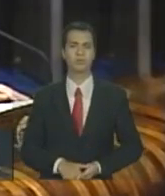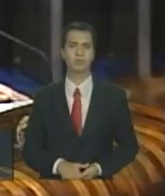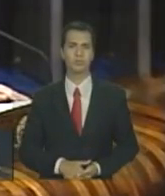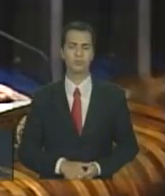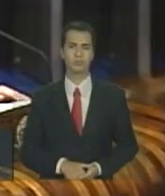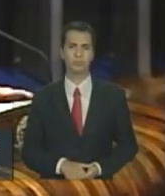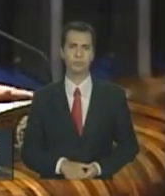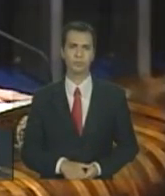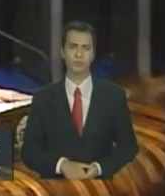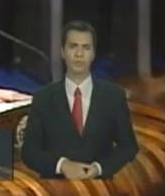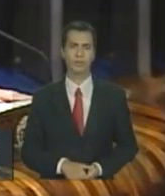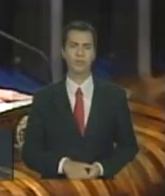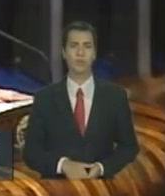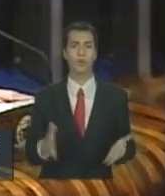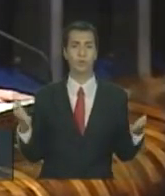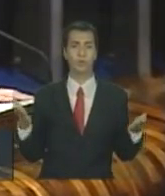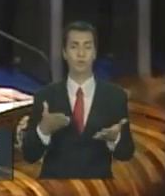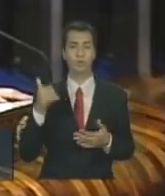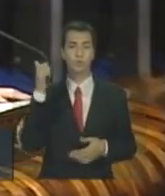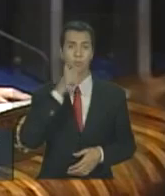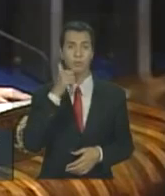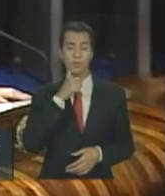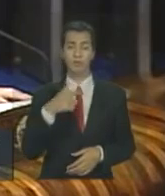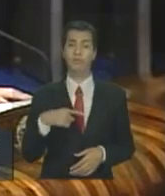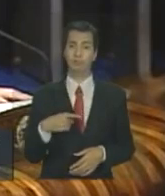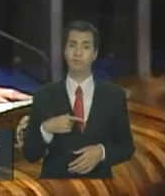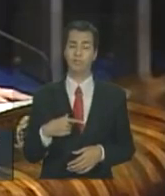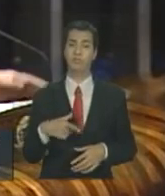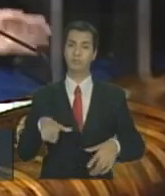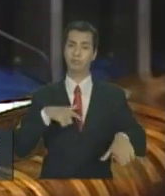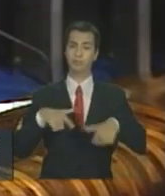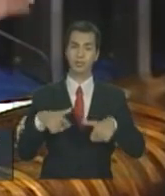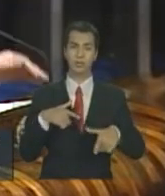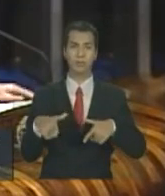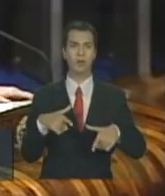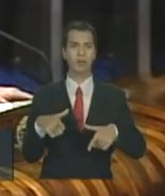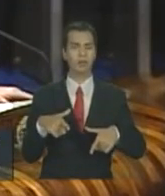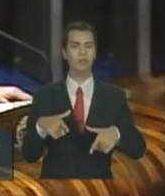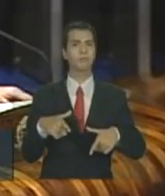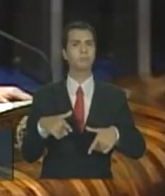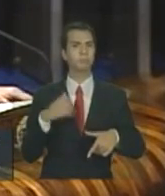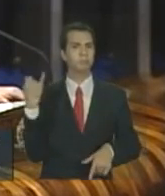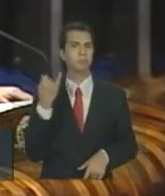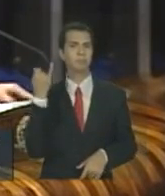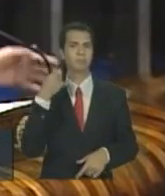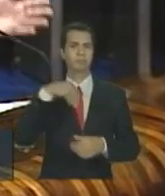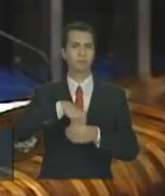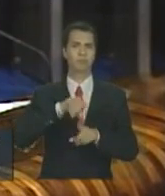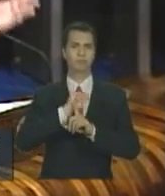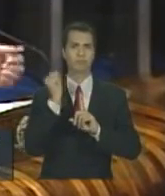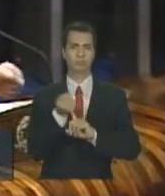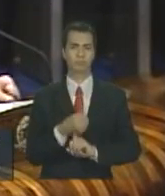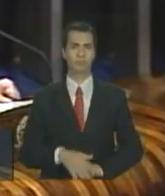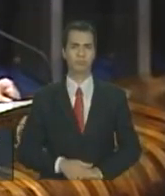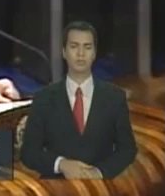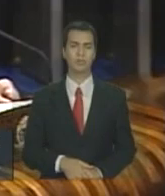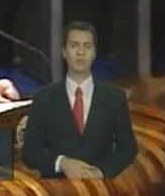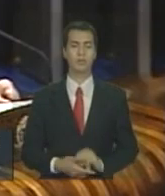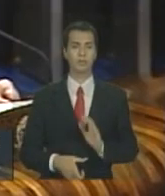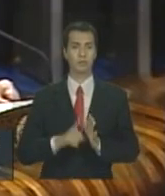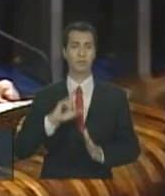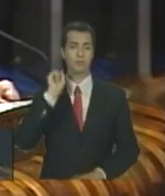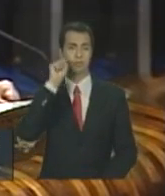ocupam hoje lugares estratégicos na sociedade. O senador Sarney estava me falando da surpresa dele